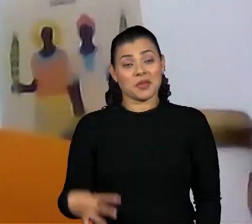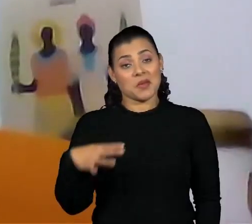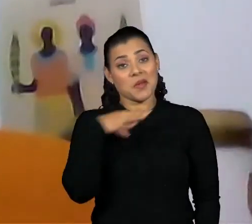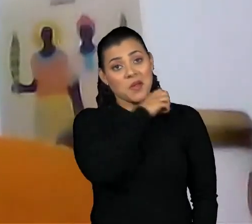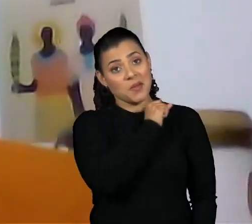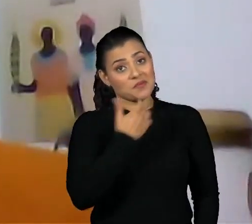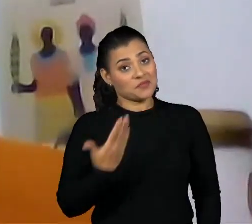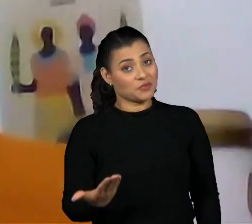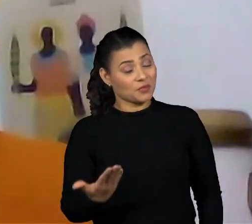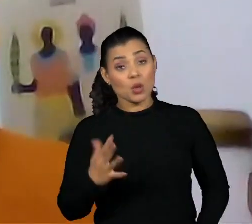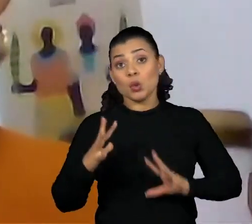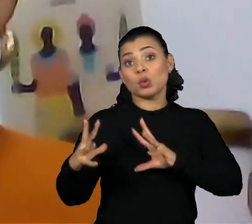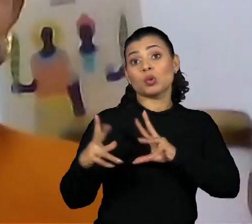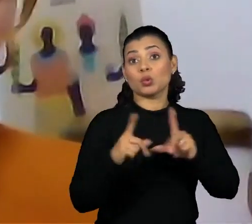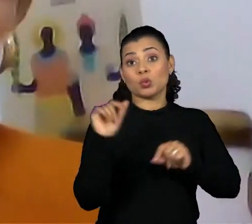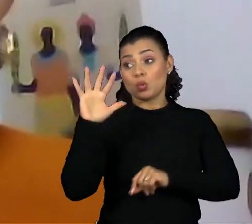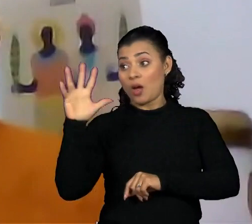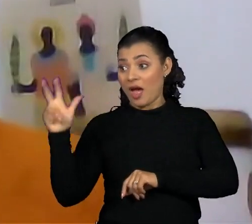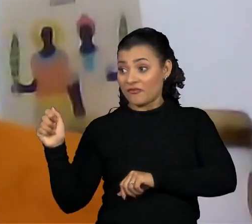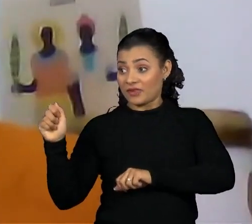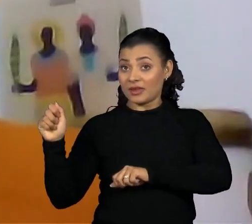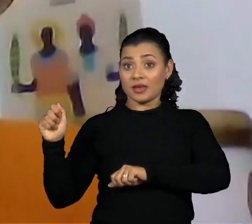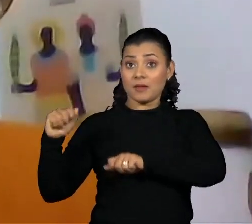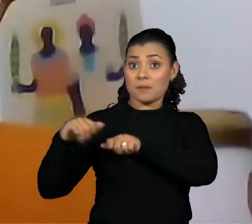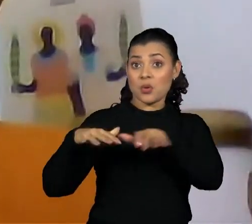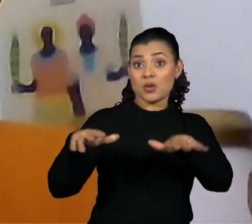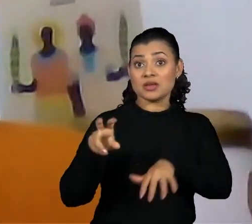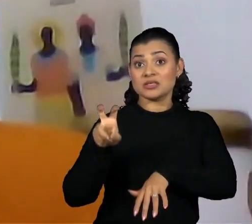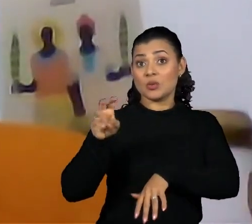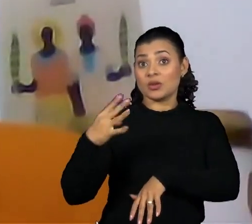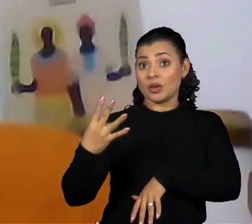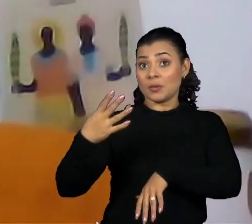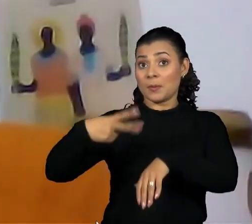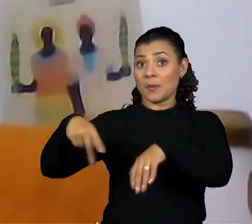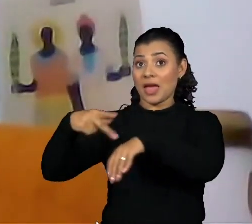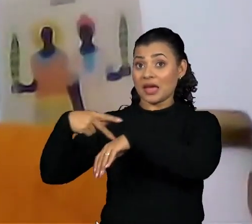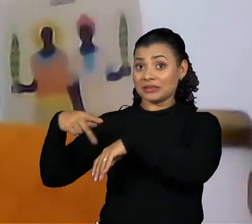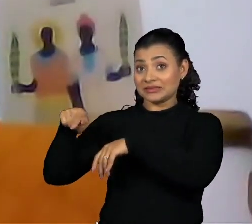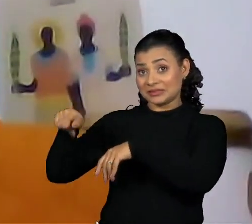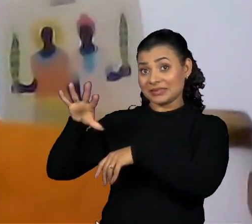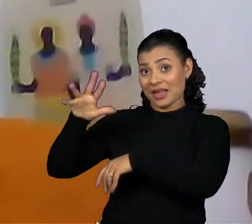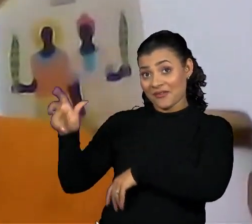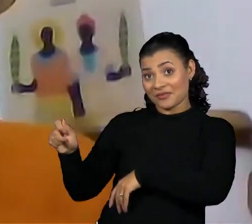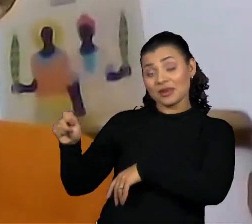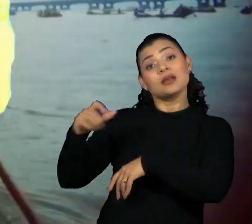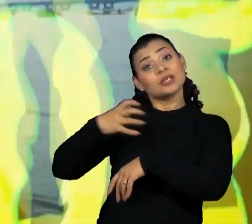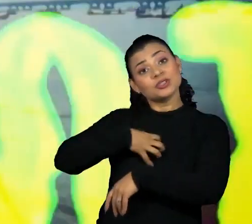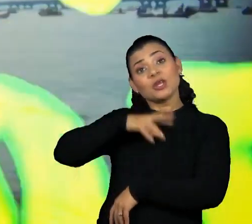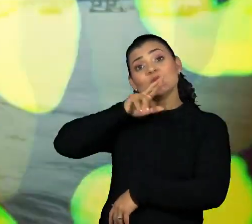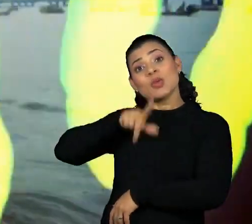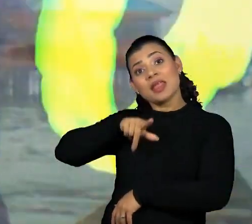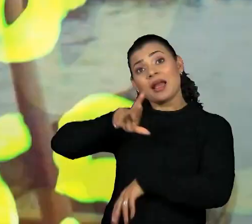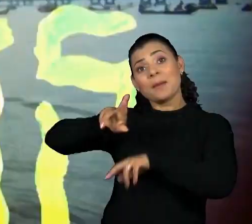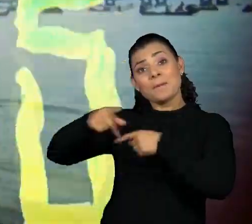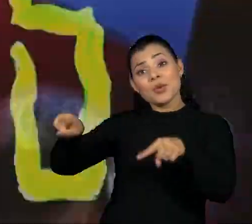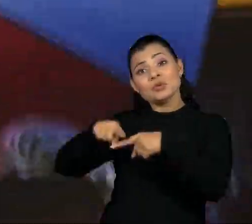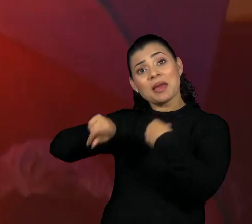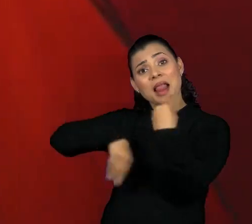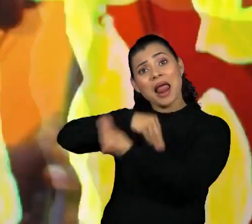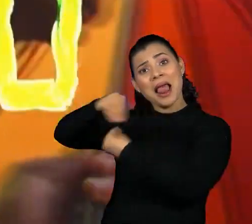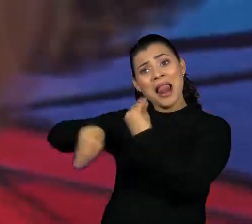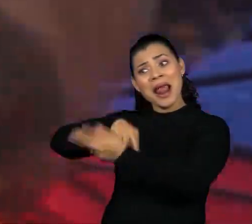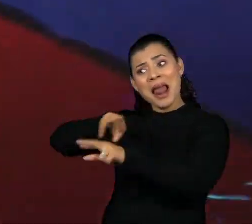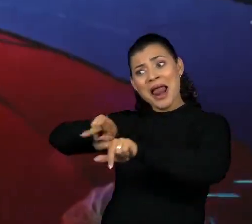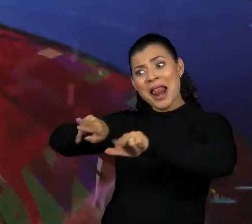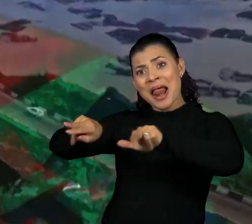Obviamente, nem tudo que se produz no continente africano, que tem 54 países e sotaques musicais absolutamente distintos de